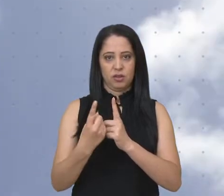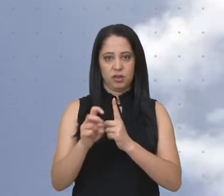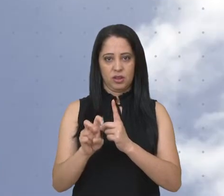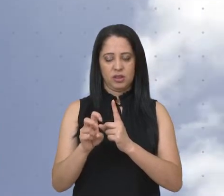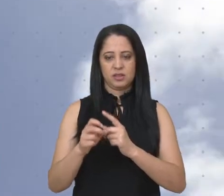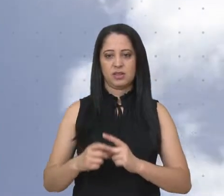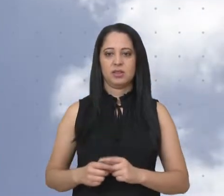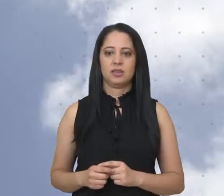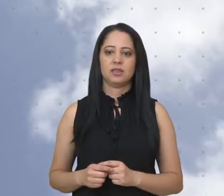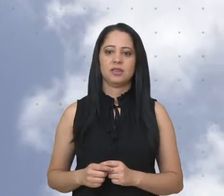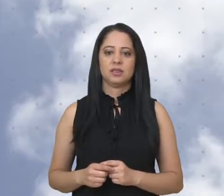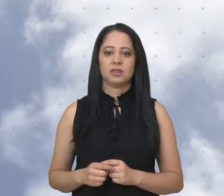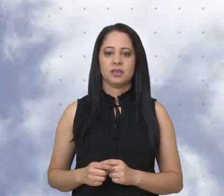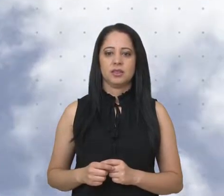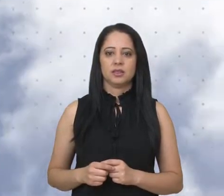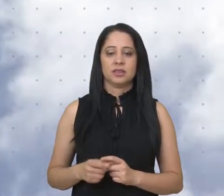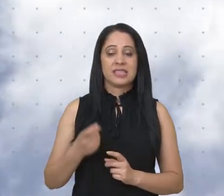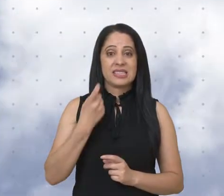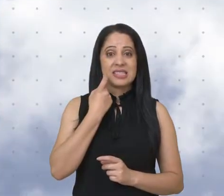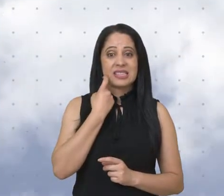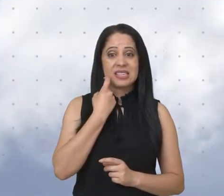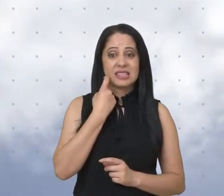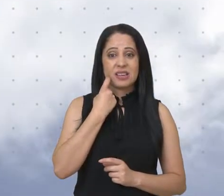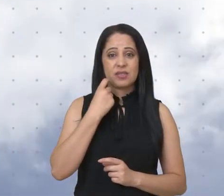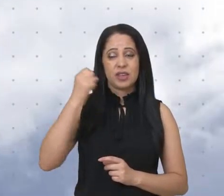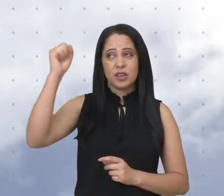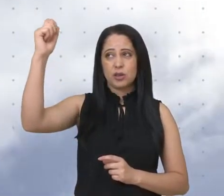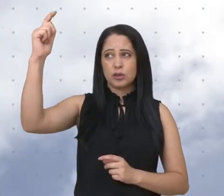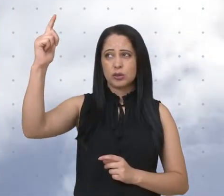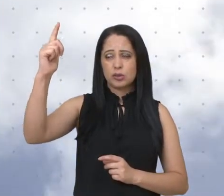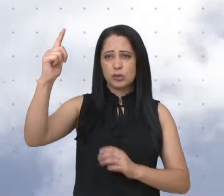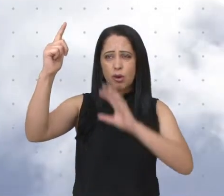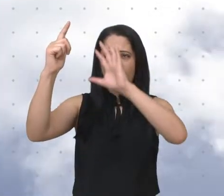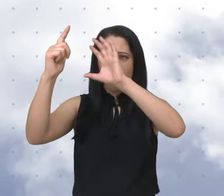e a mínima de 15. Já